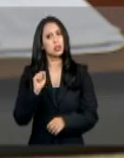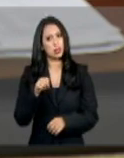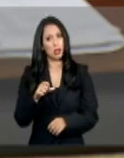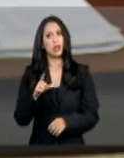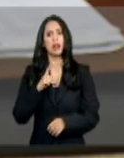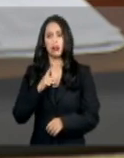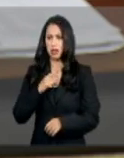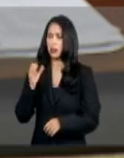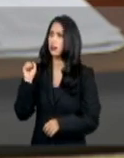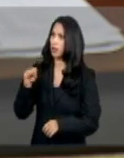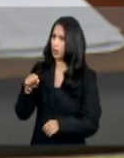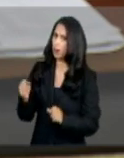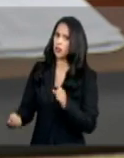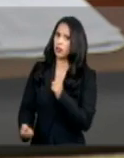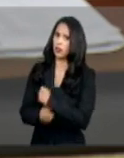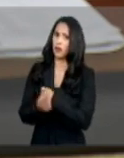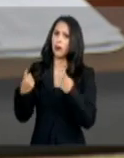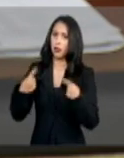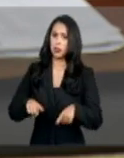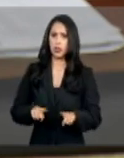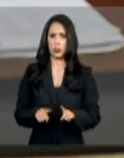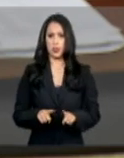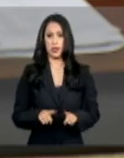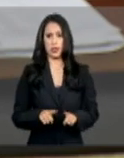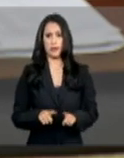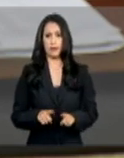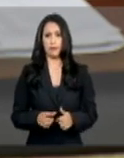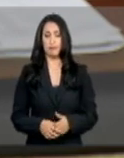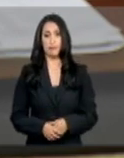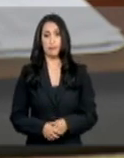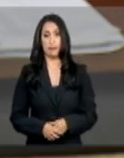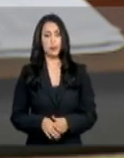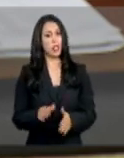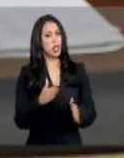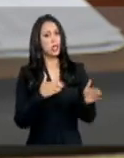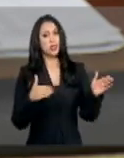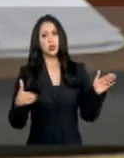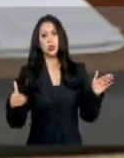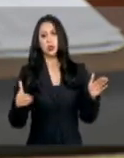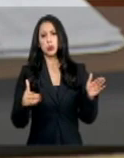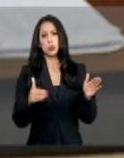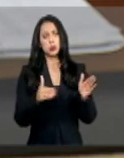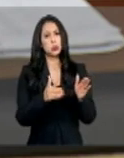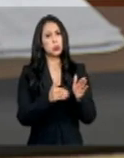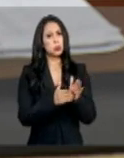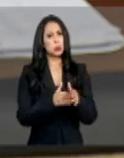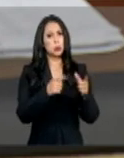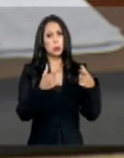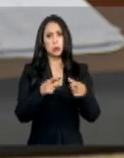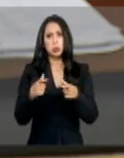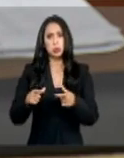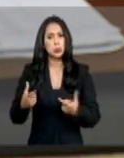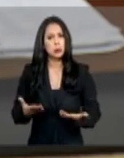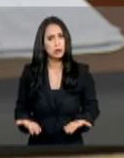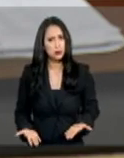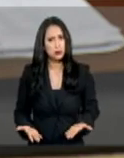a corrupção em todas as modalidades existentes